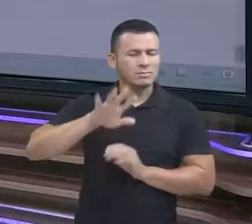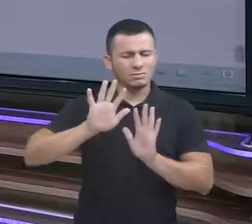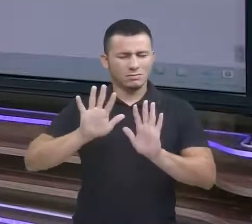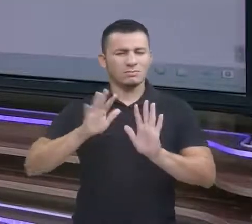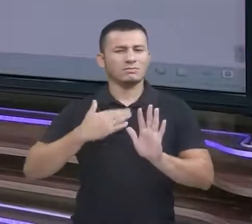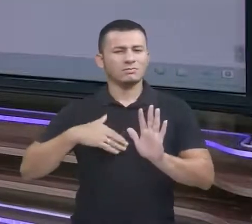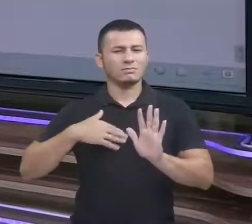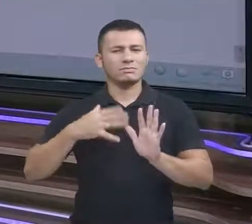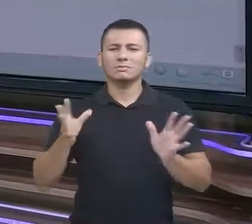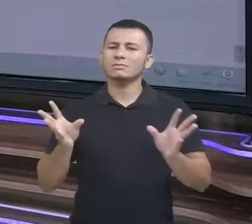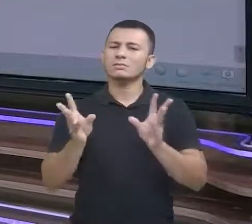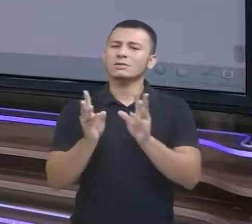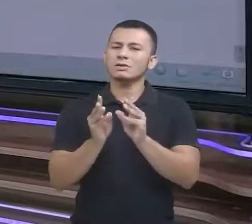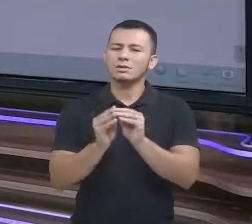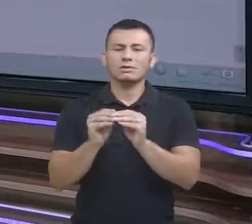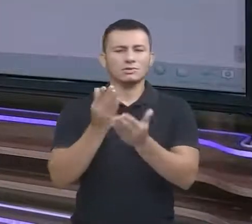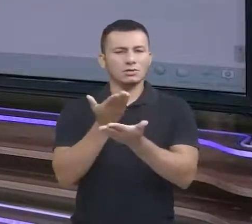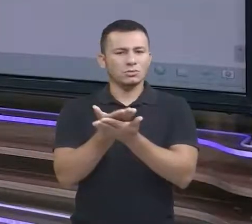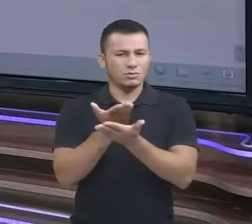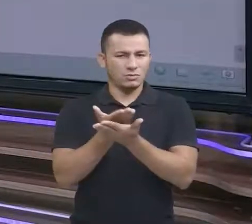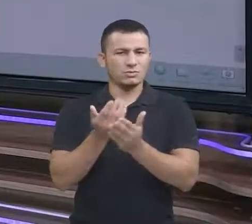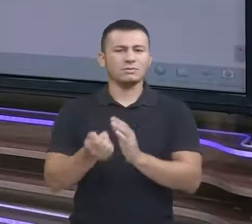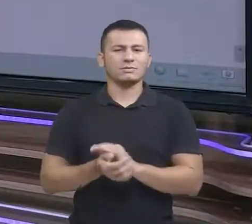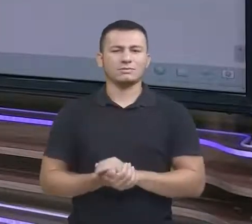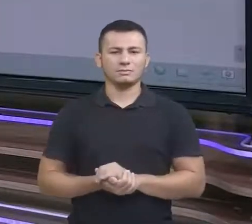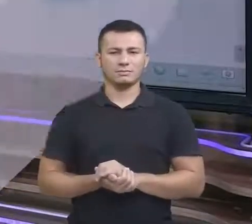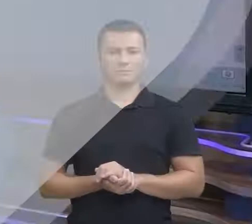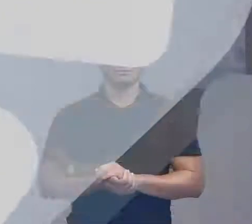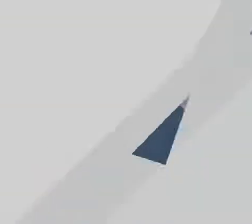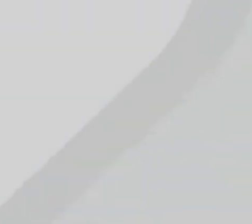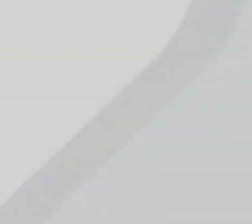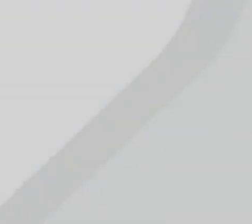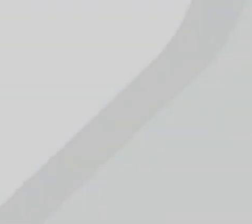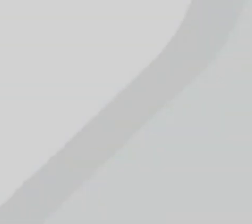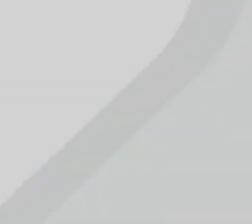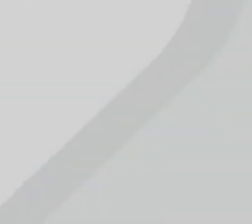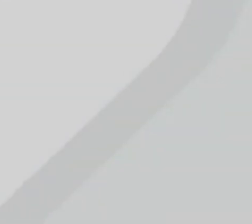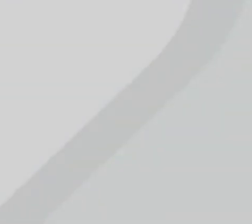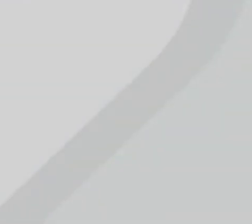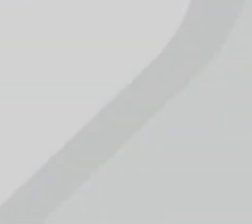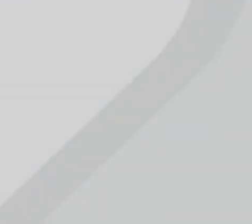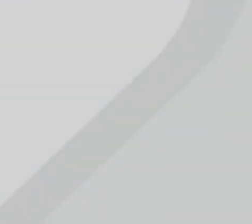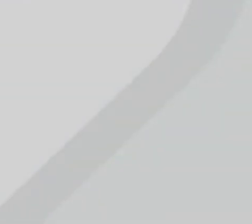resumo vamos relembrar a nossa aula Bora lá